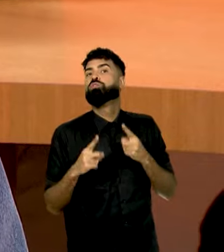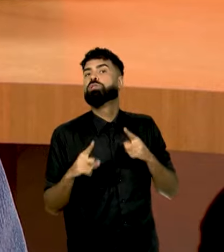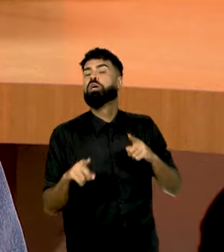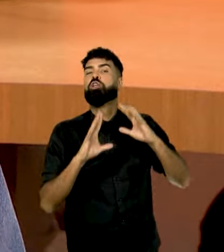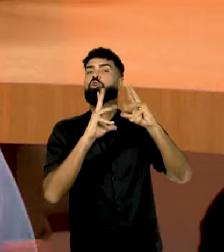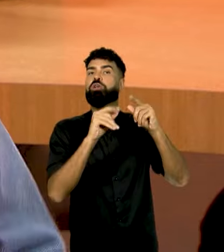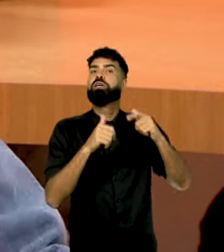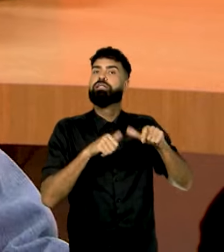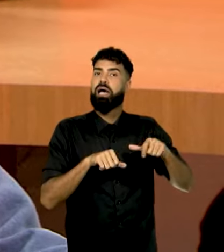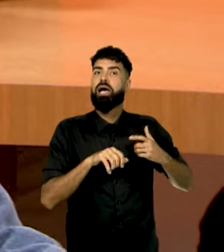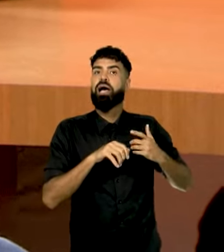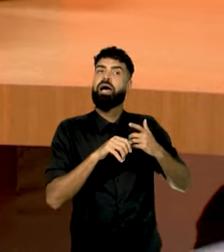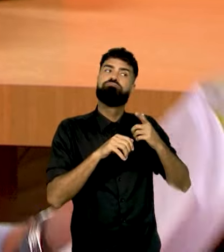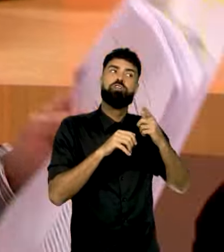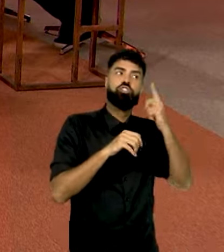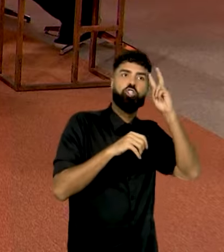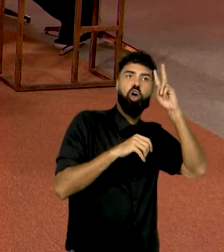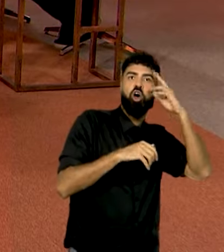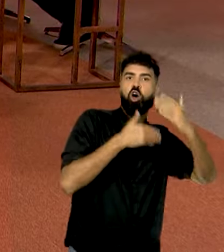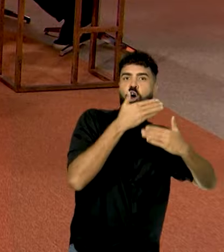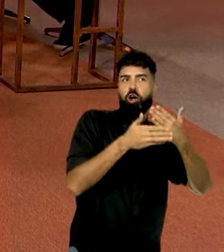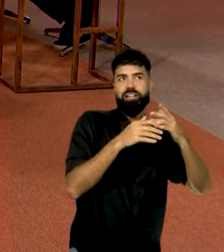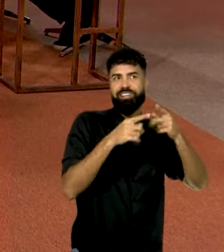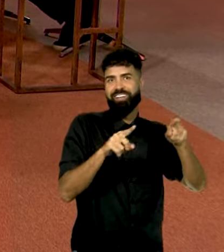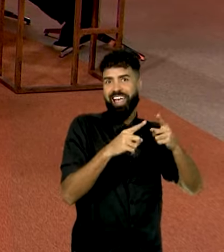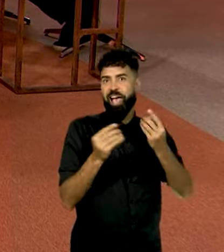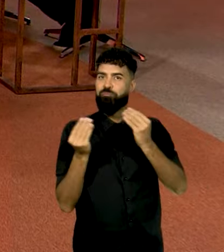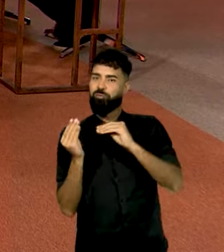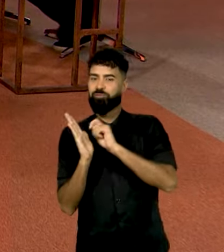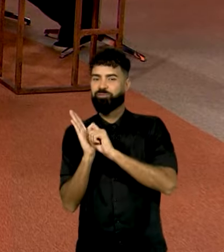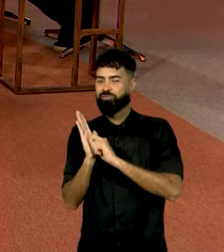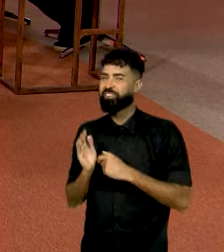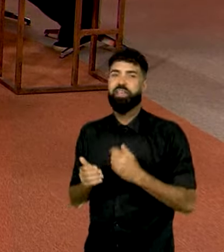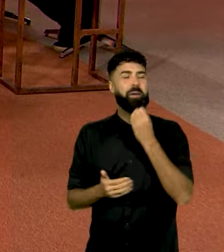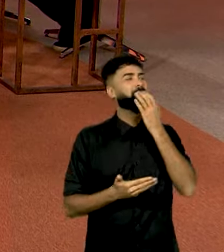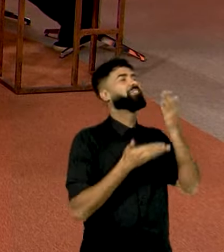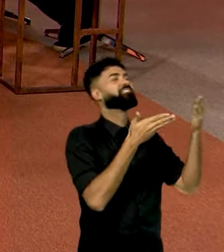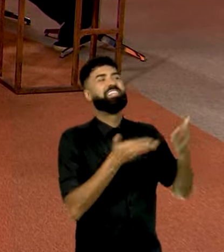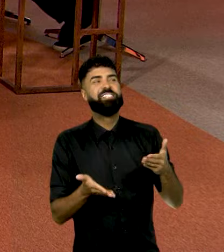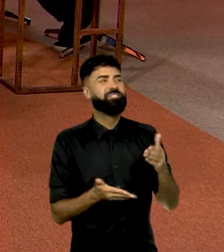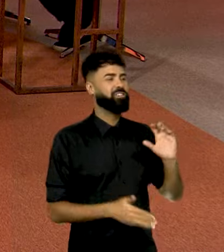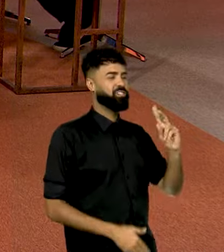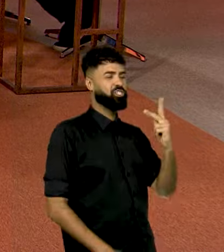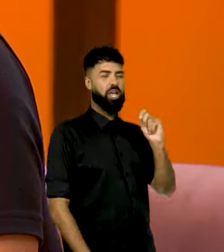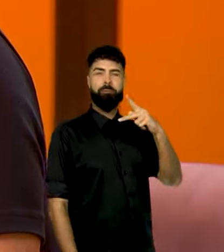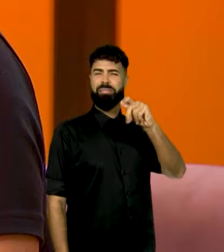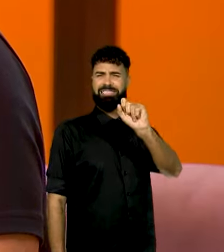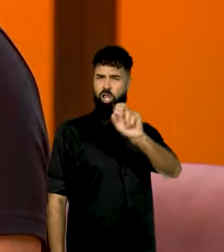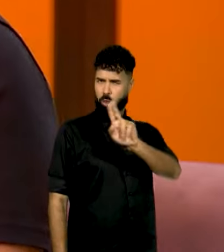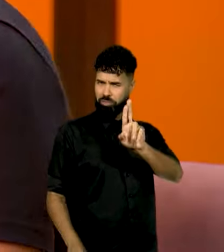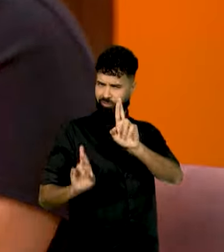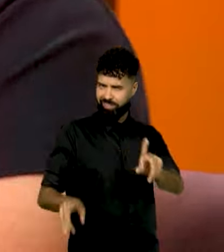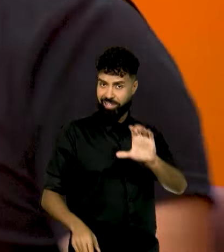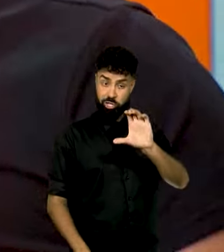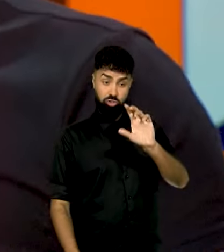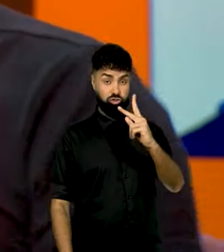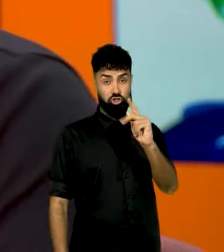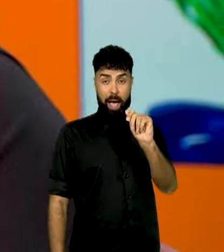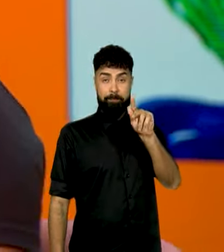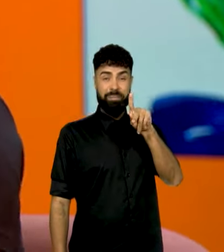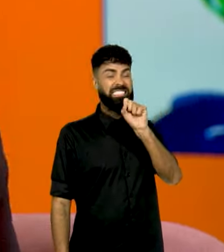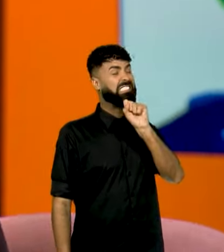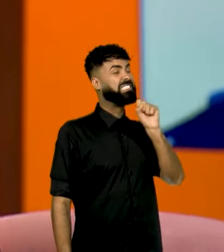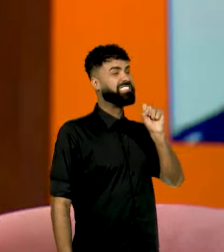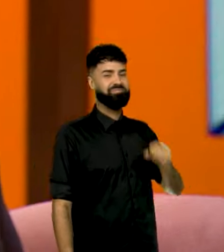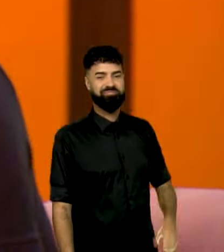acompanham as histórias. Seja muito bem-vindo, Chaps! Obrigada. Adoro, adoro esse nome já. Chaps!